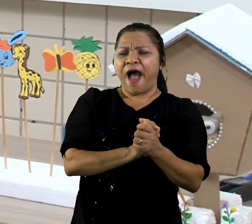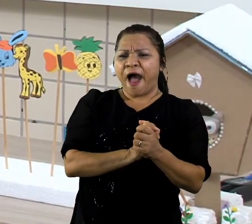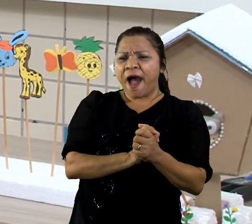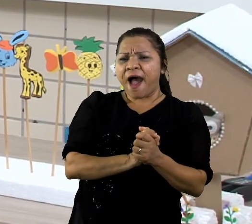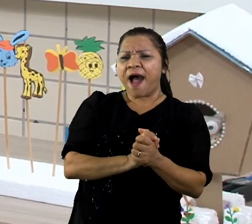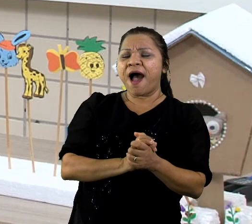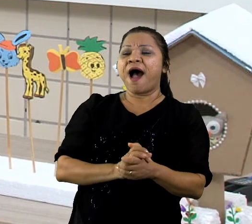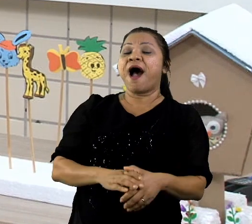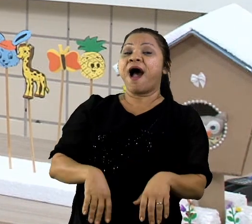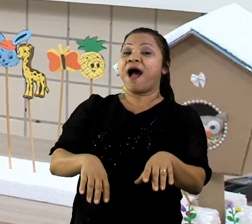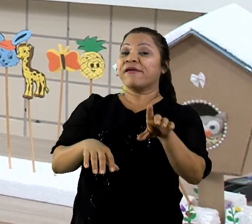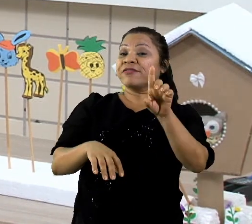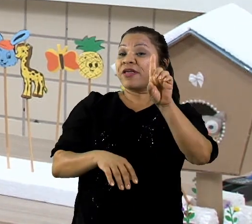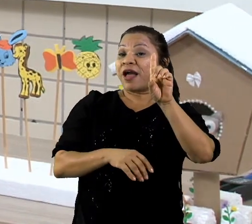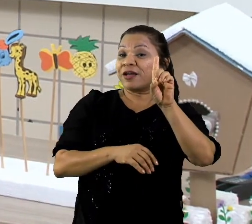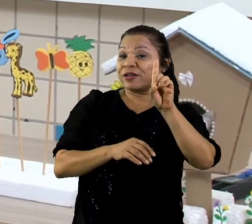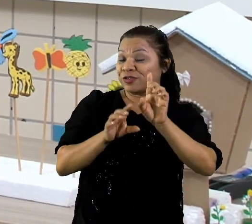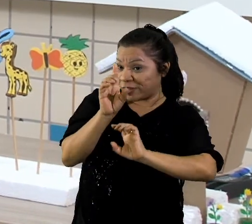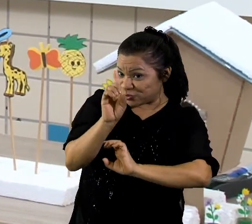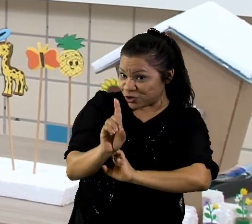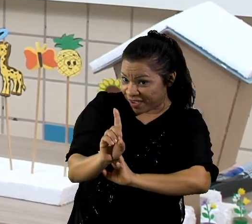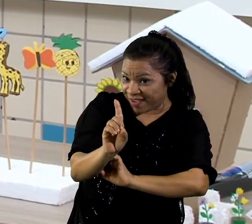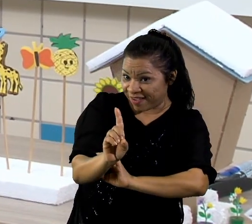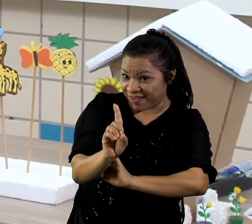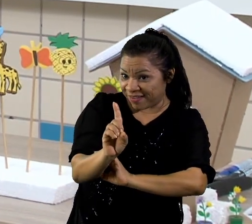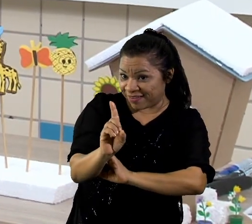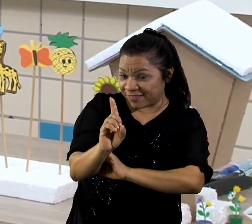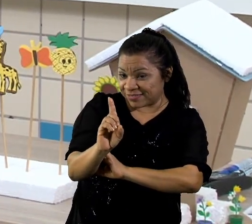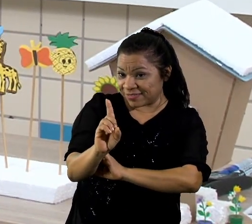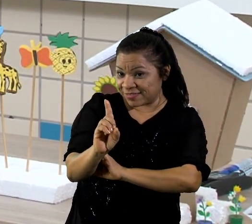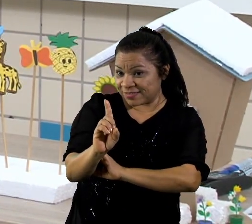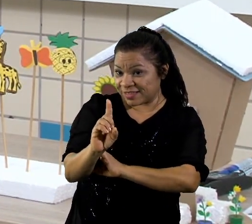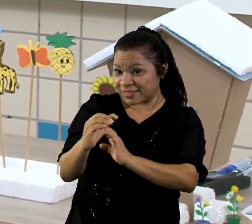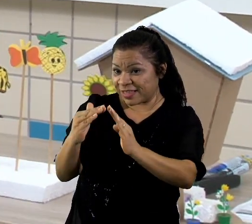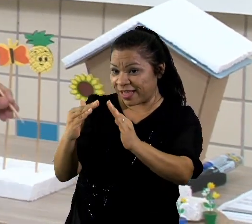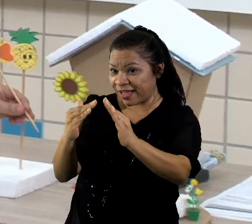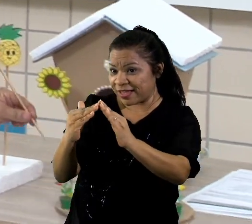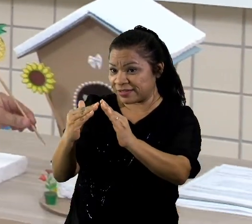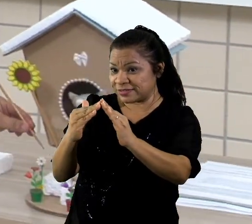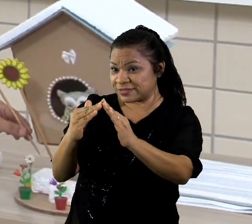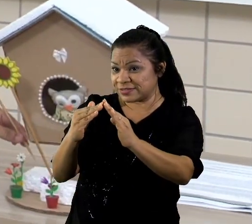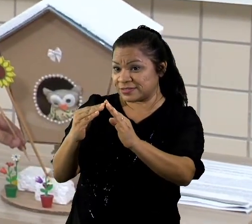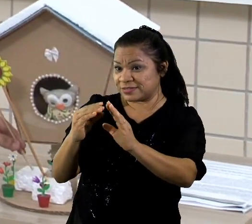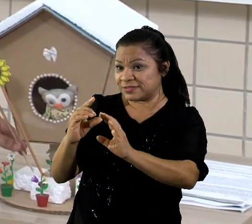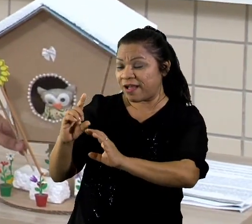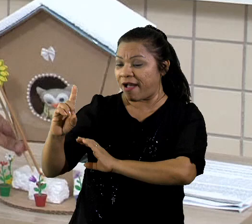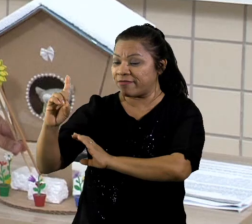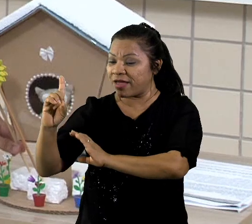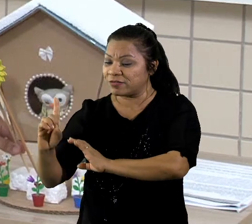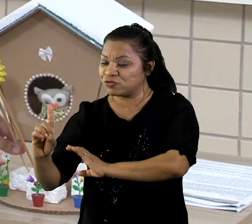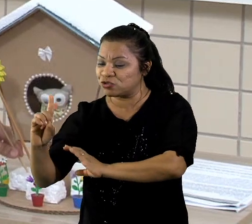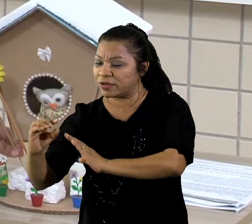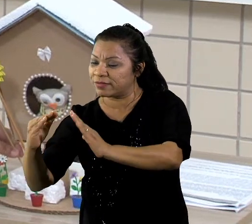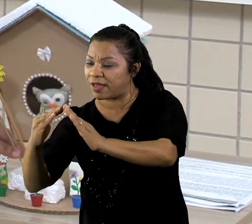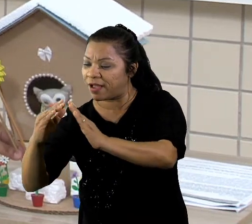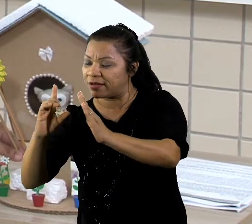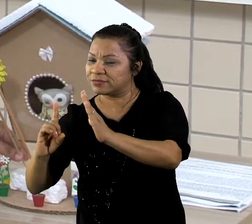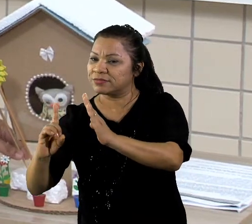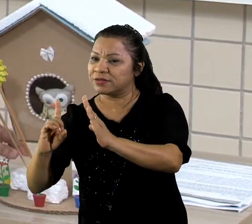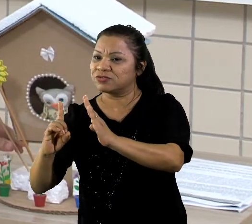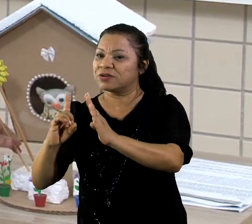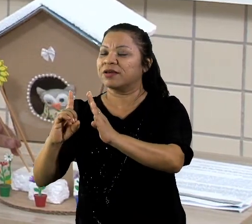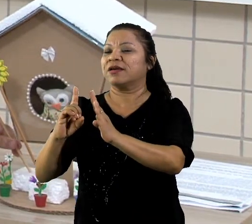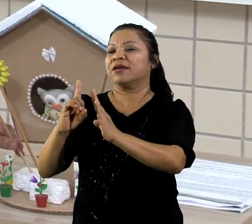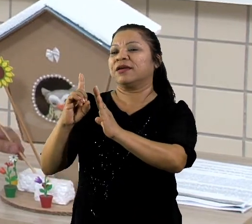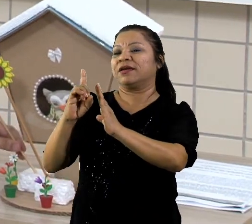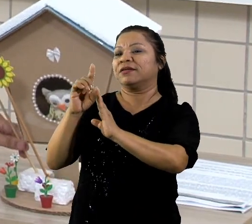Na direita da casinha. Então, a direita da casinha vai ficar a Joaninha. Tá ficando bonita a